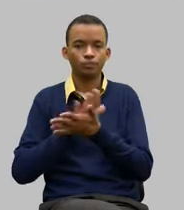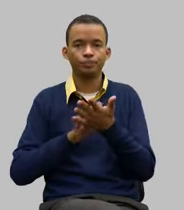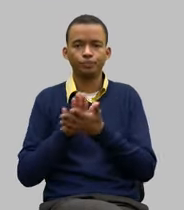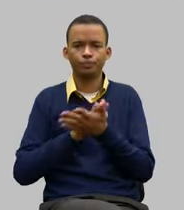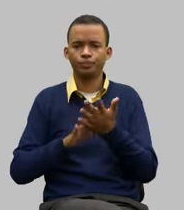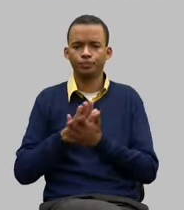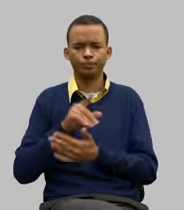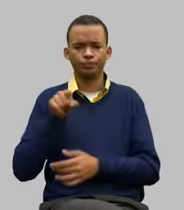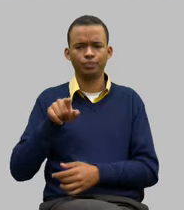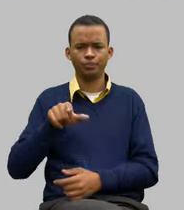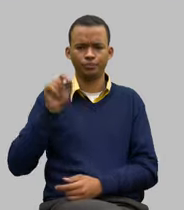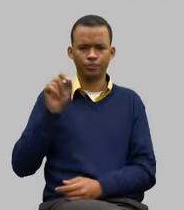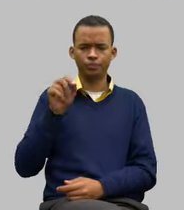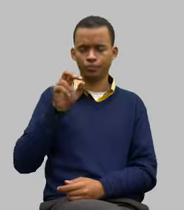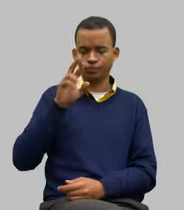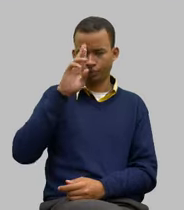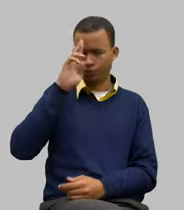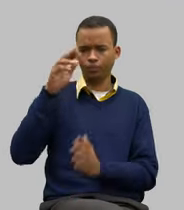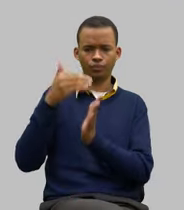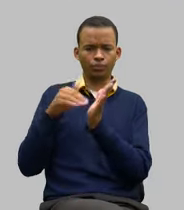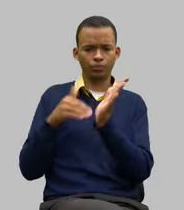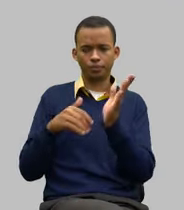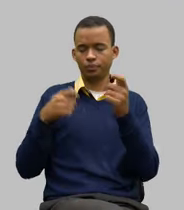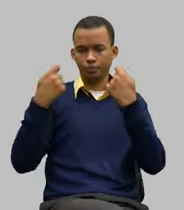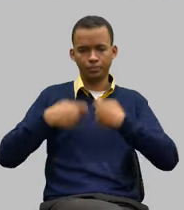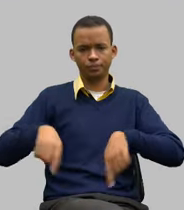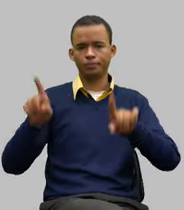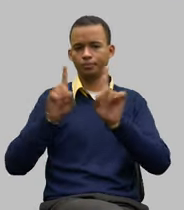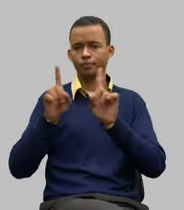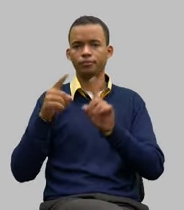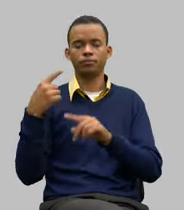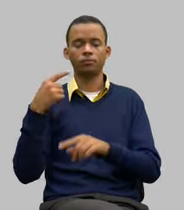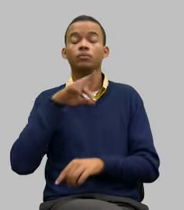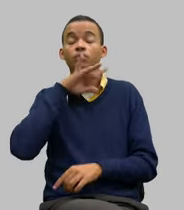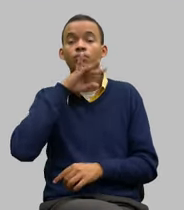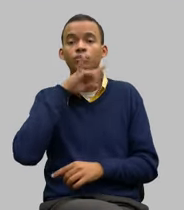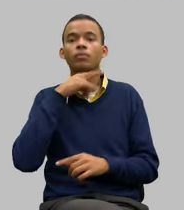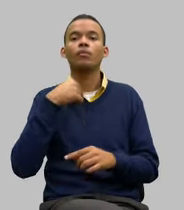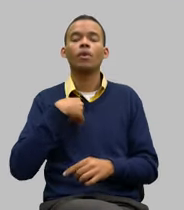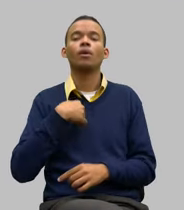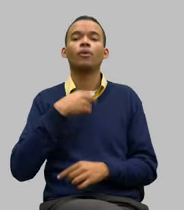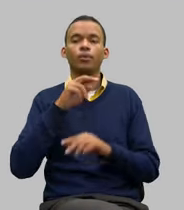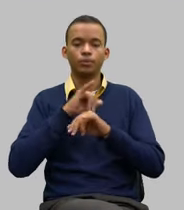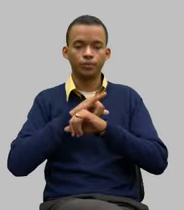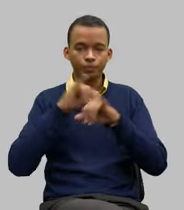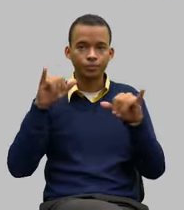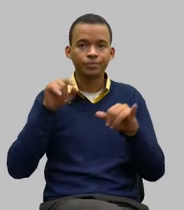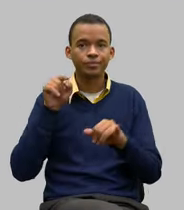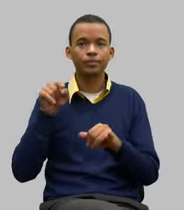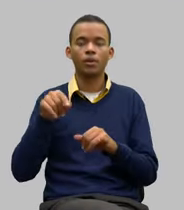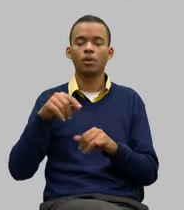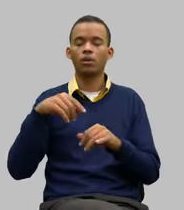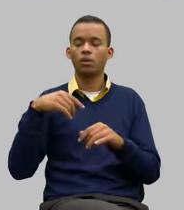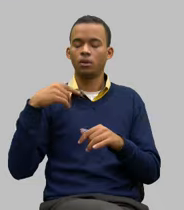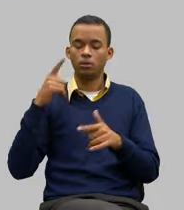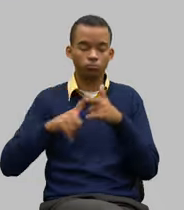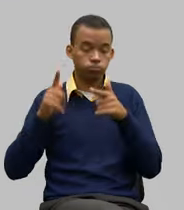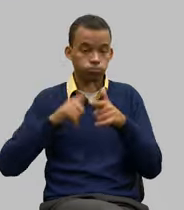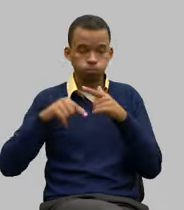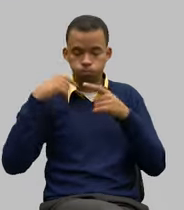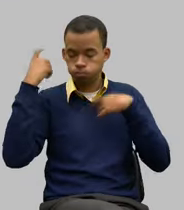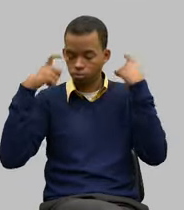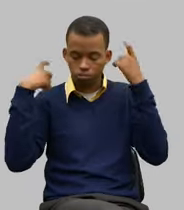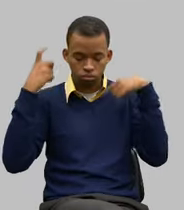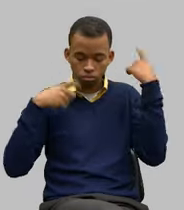disse pro senhor fora dos microfone fala aqui agora no microfone foi um um um um um pesadelo para a polícia penal